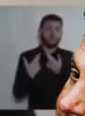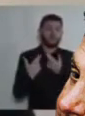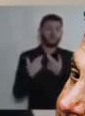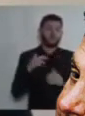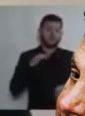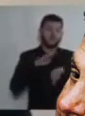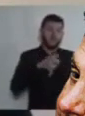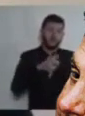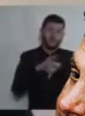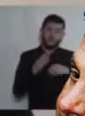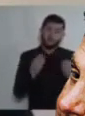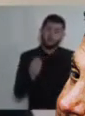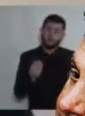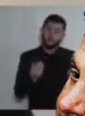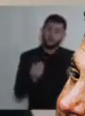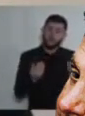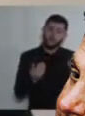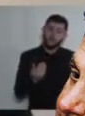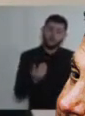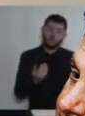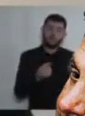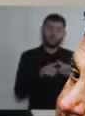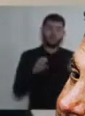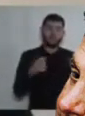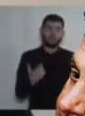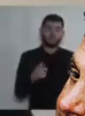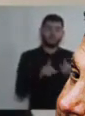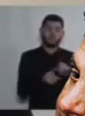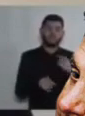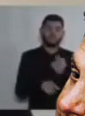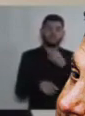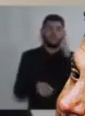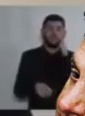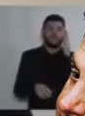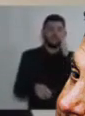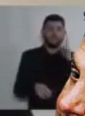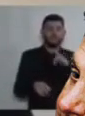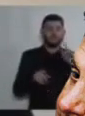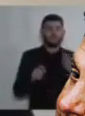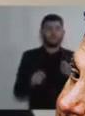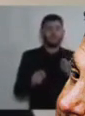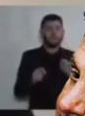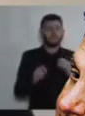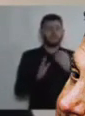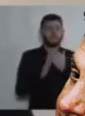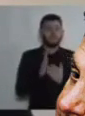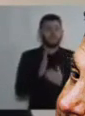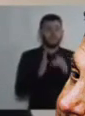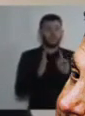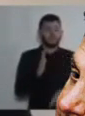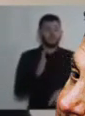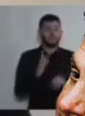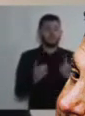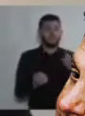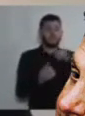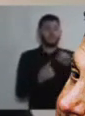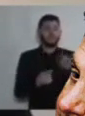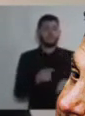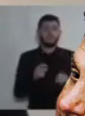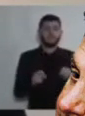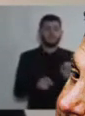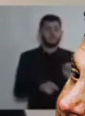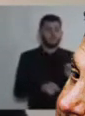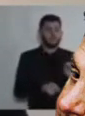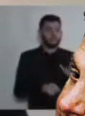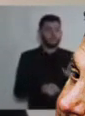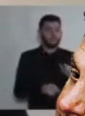só. Apesar de ter consignado que a medida era necessária para, entre aspas, instruir a ação penal, o aludido